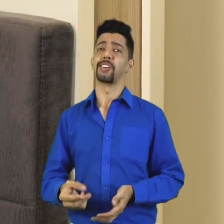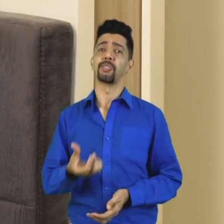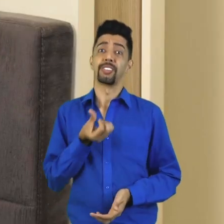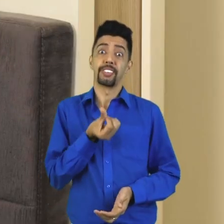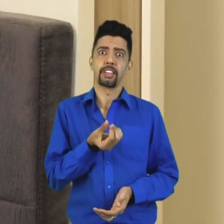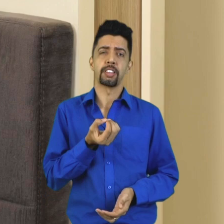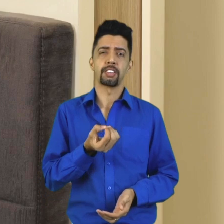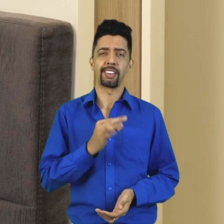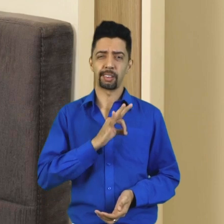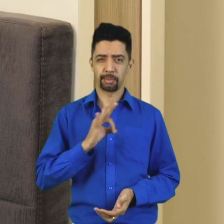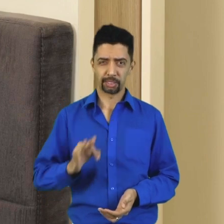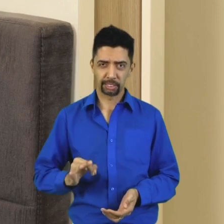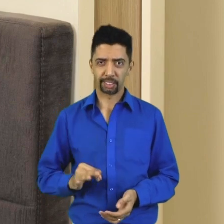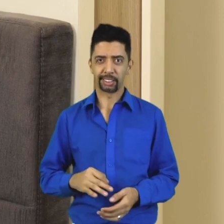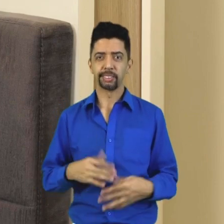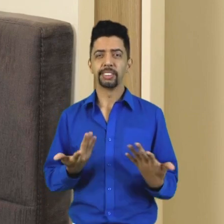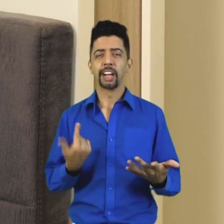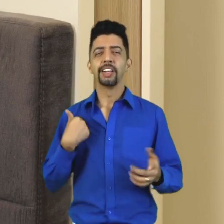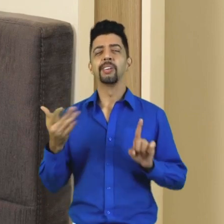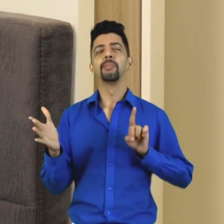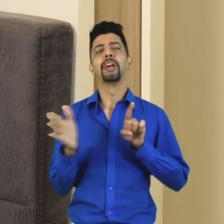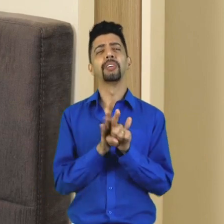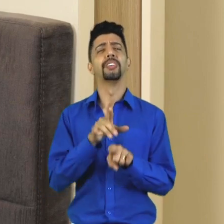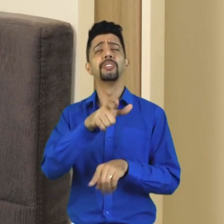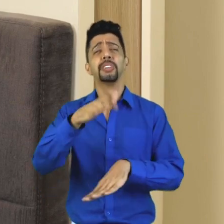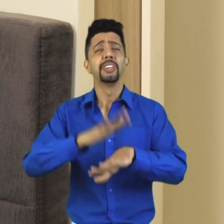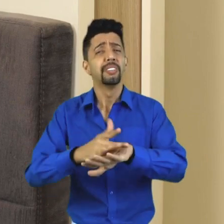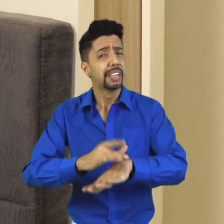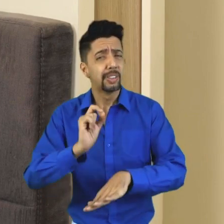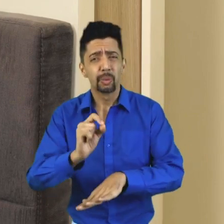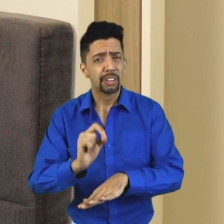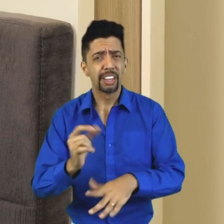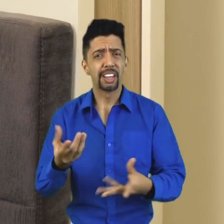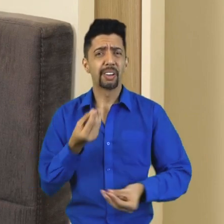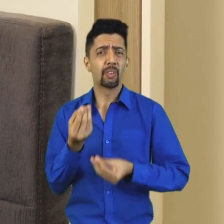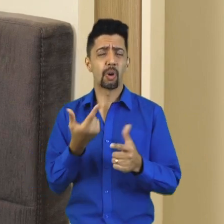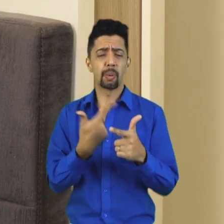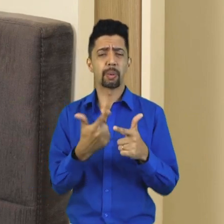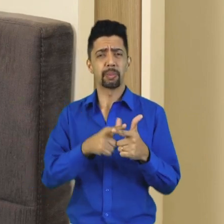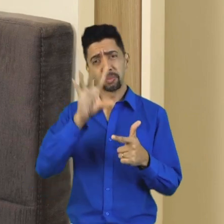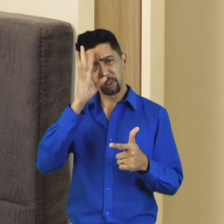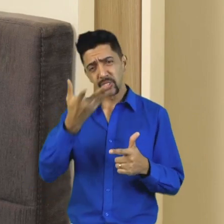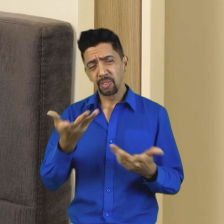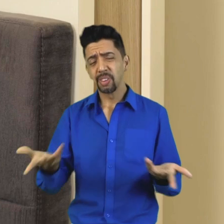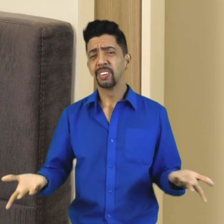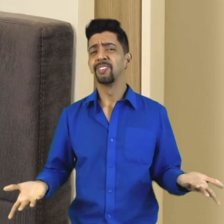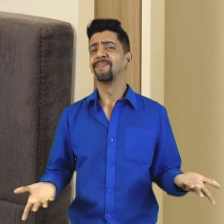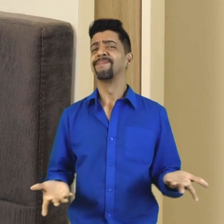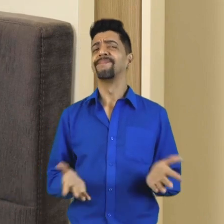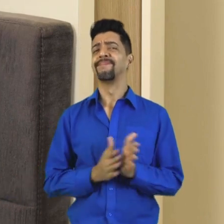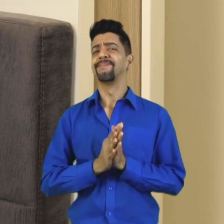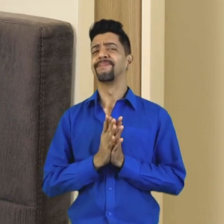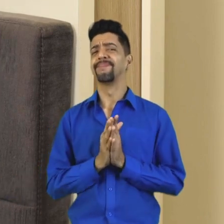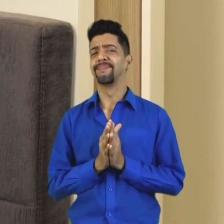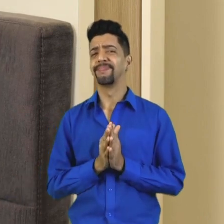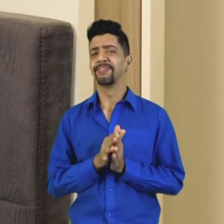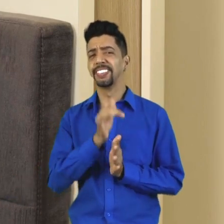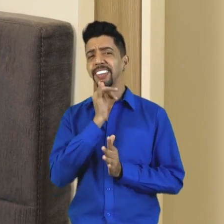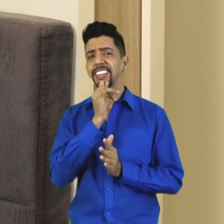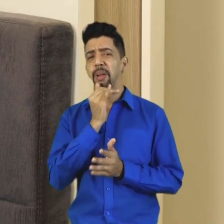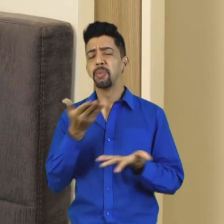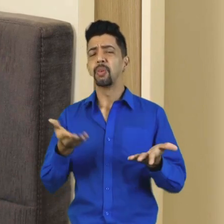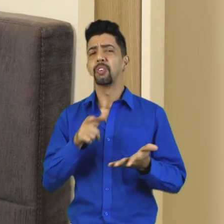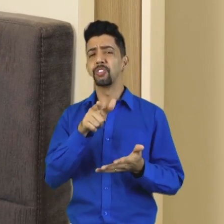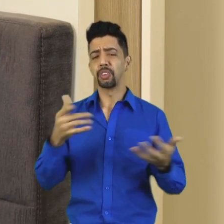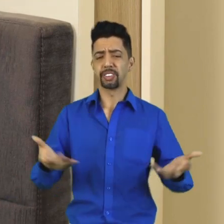fica aqui claro para você, o que você fez para resolver esse problema? Será que o pé de alface que hoje você